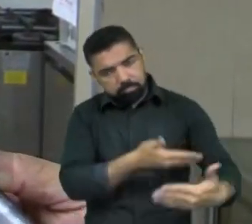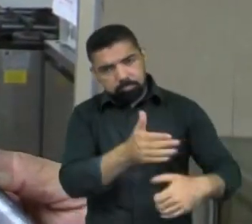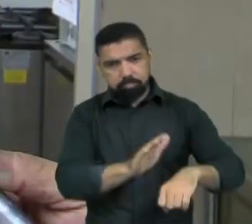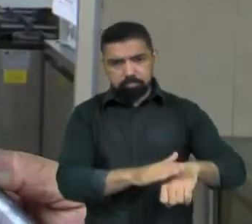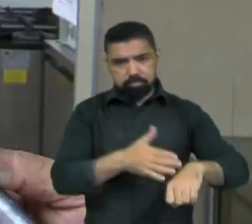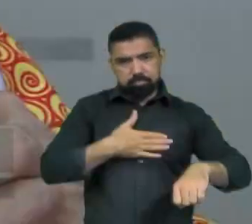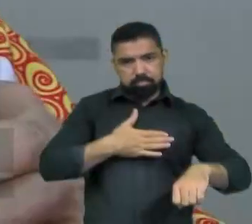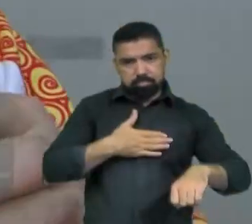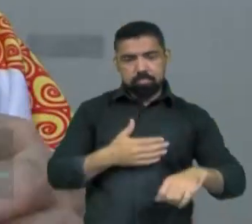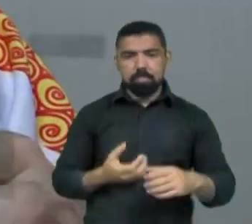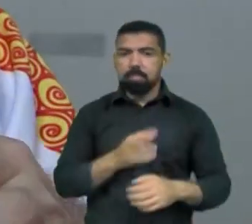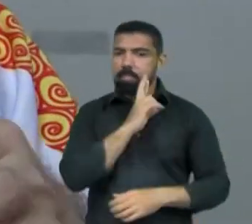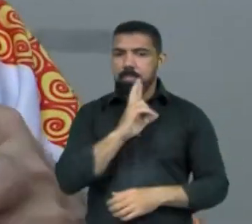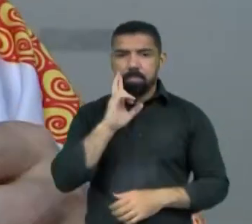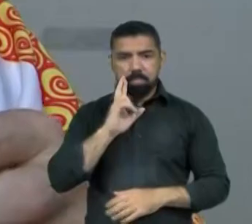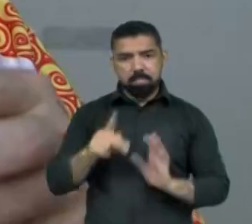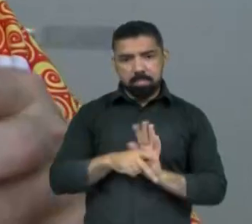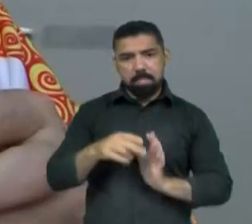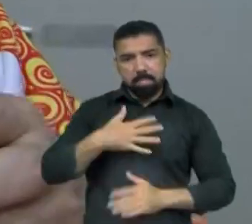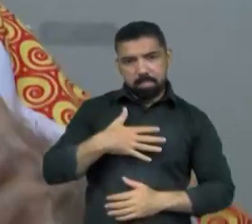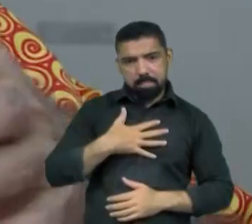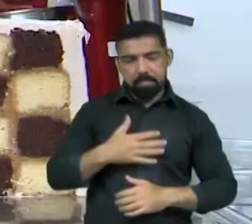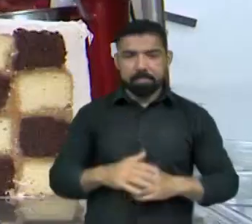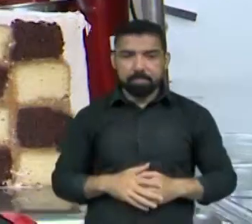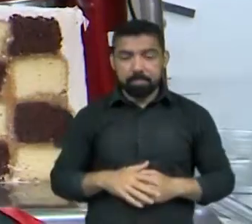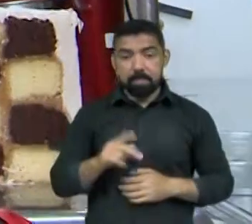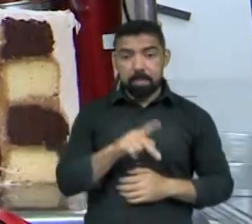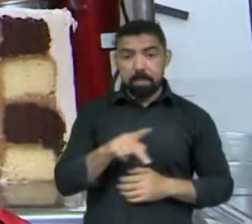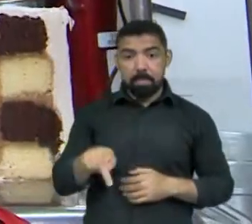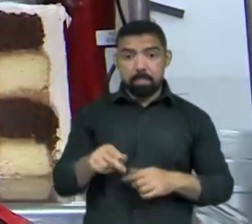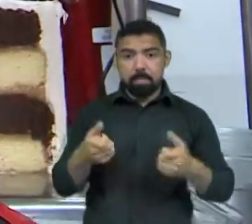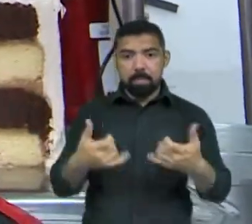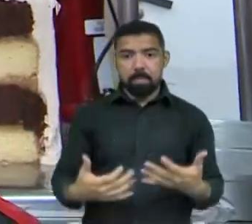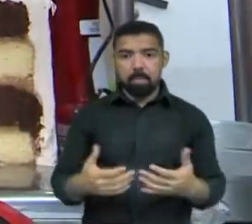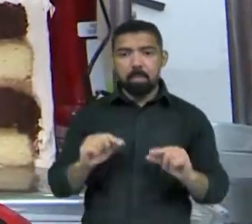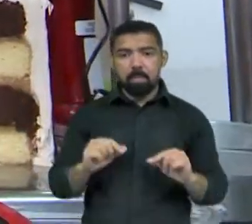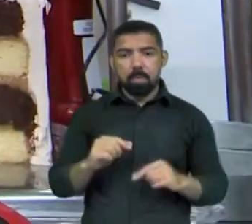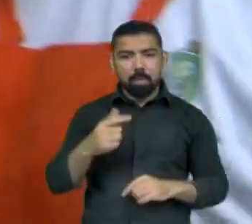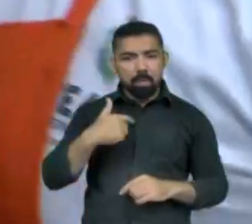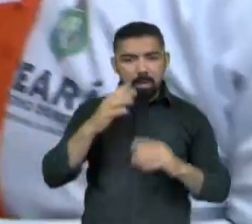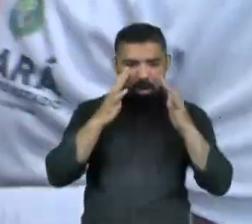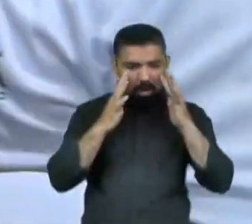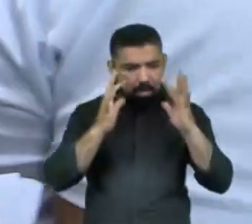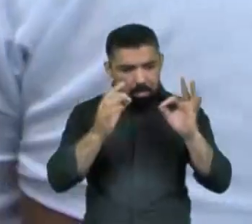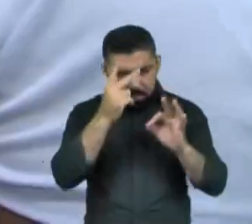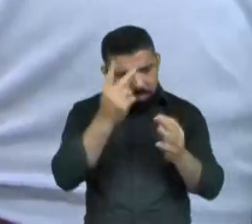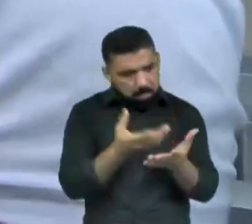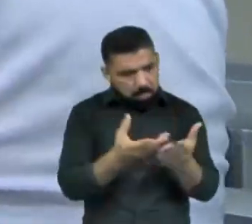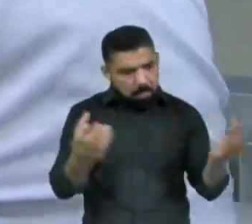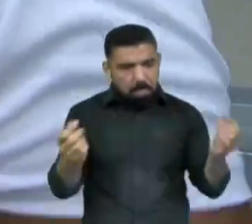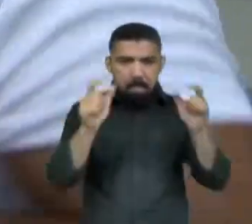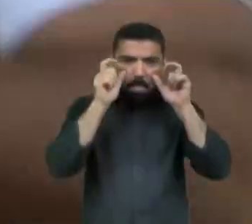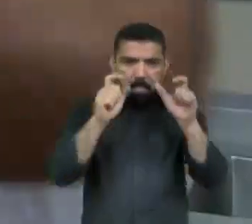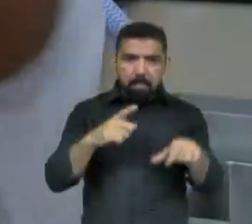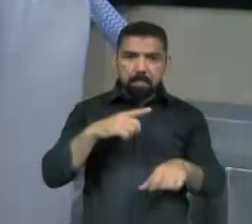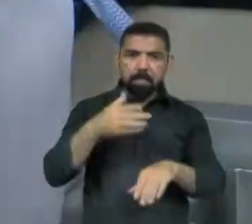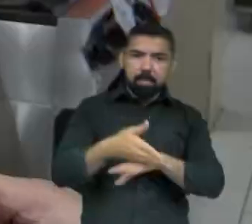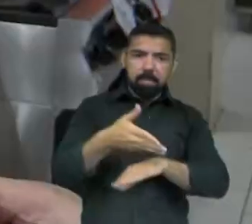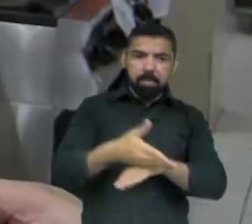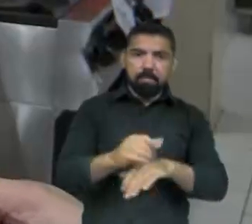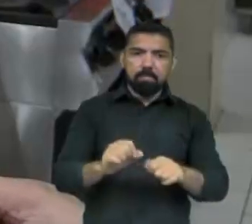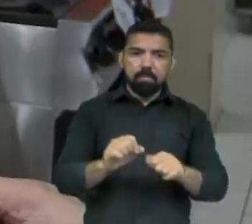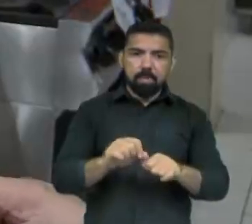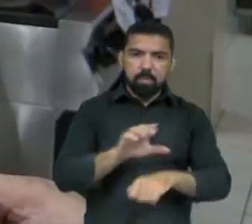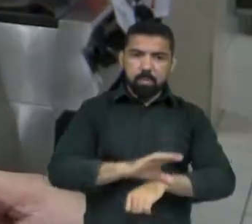meu restaurante. Este professor afirma que percebe um grande interesse dos alunos que frequentam os cursos com entusiasmo.